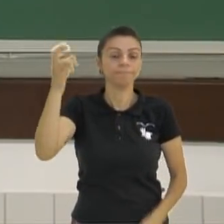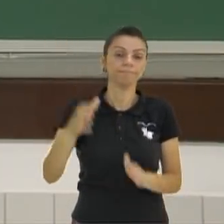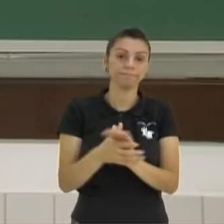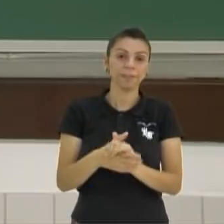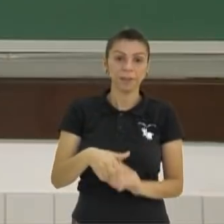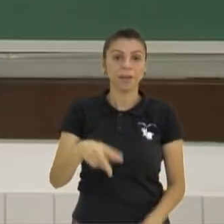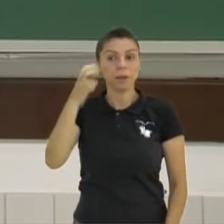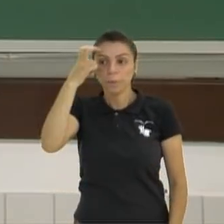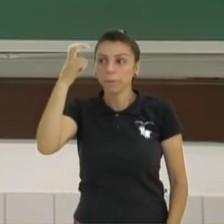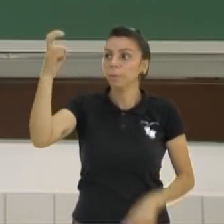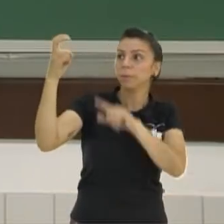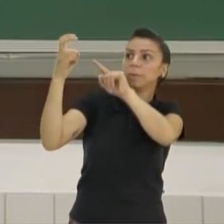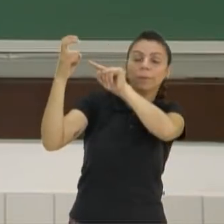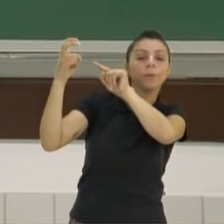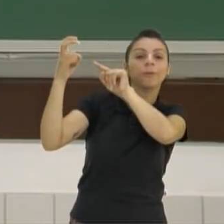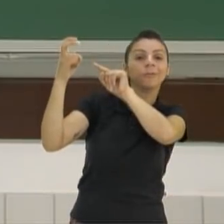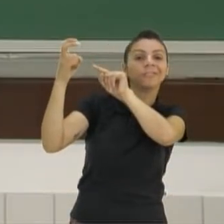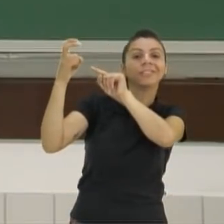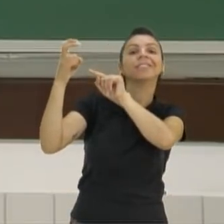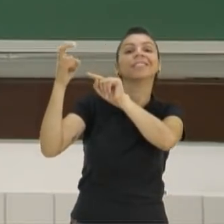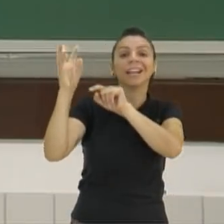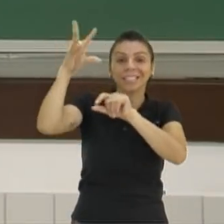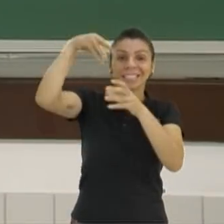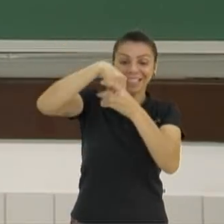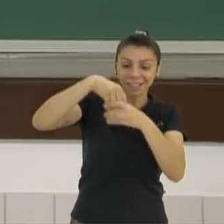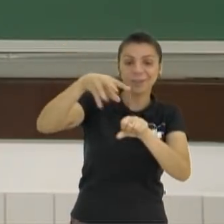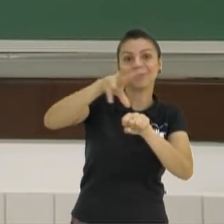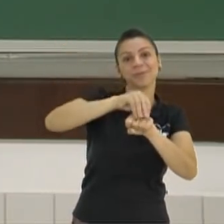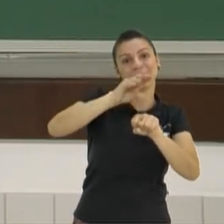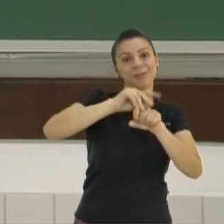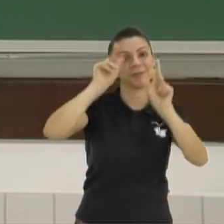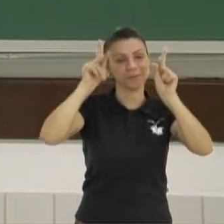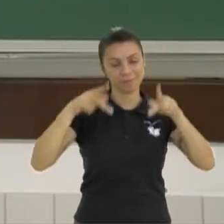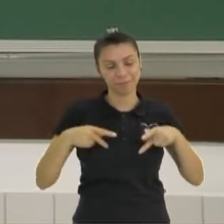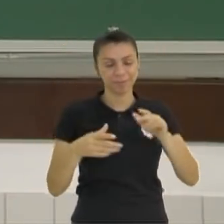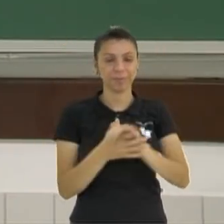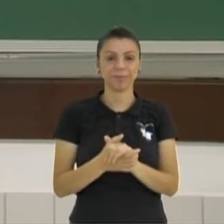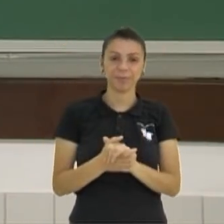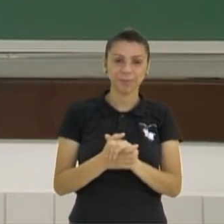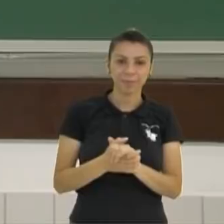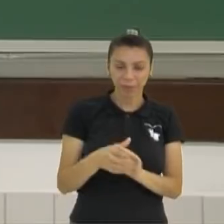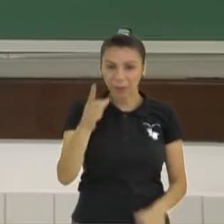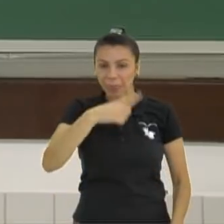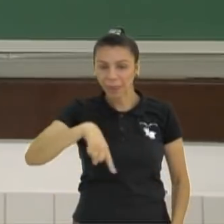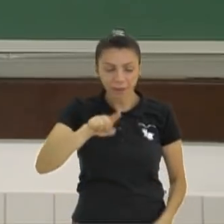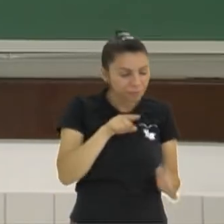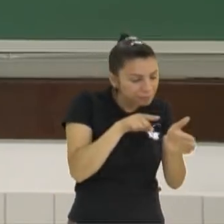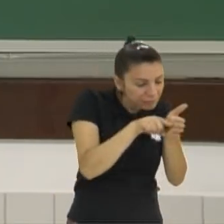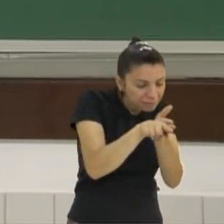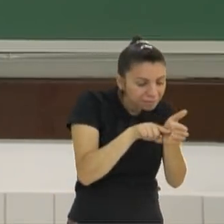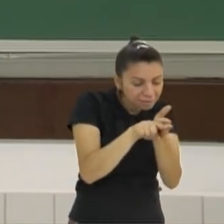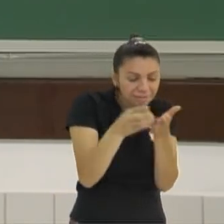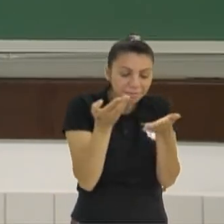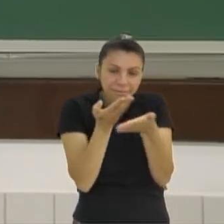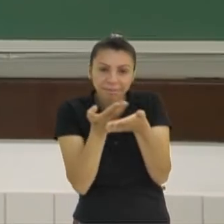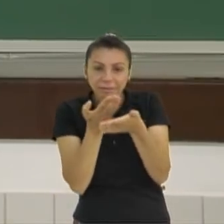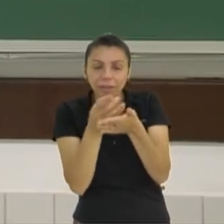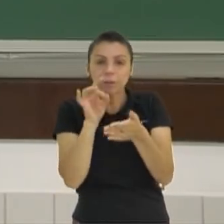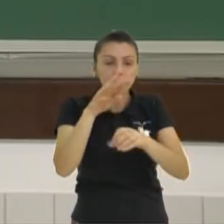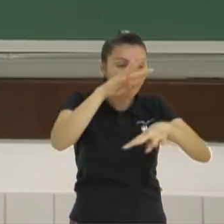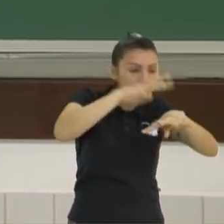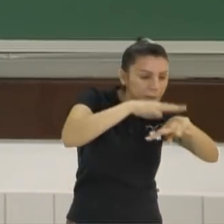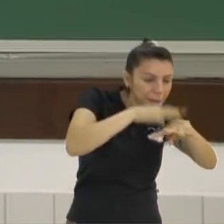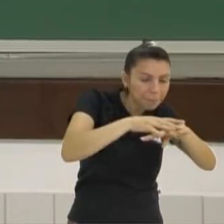cultura faz parte do conhecimento humano. À medida que nós estudamos e vamos conhecendo, não só matemática,